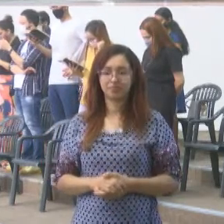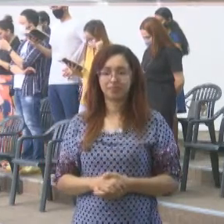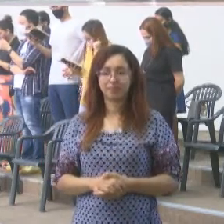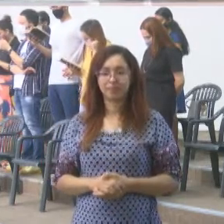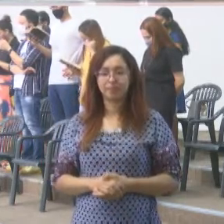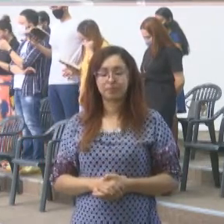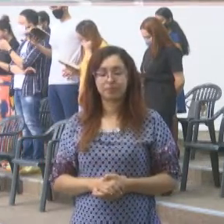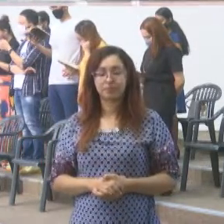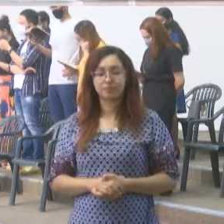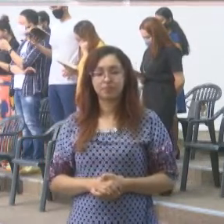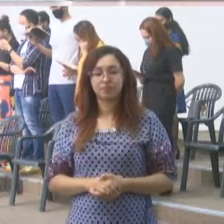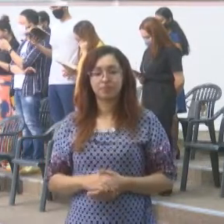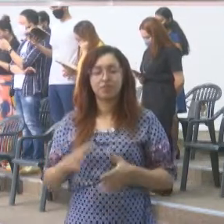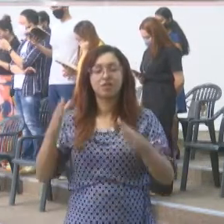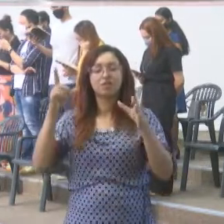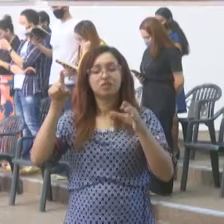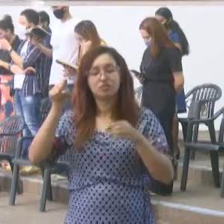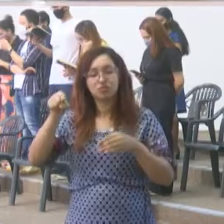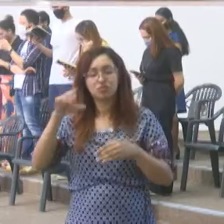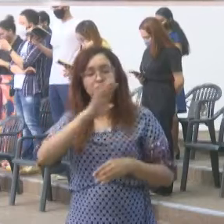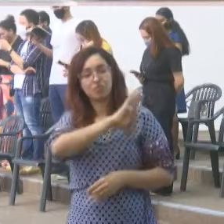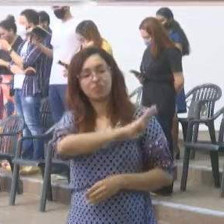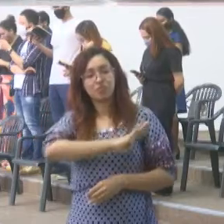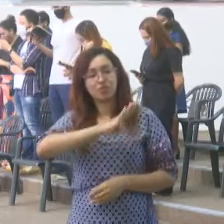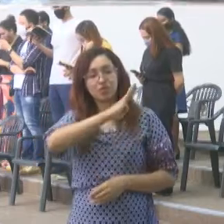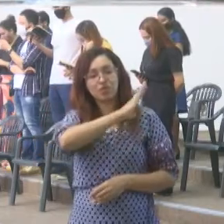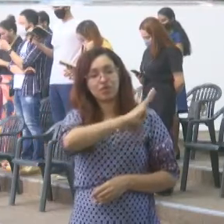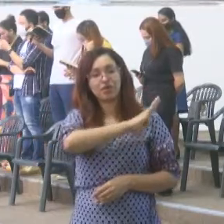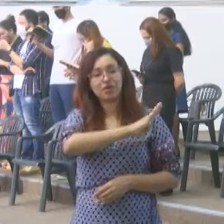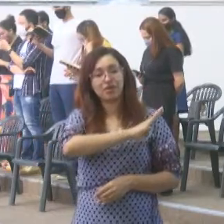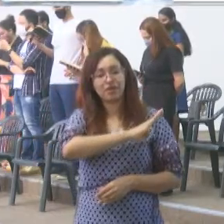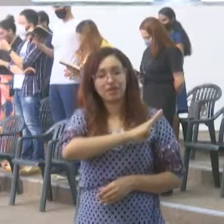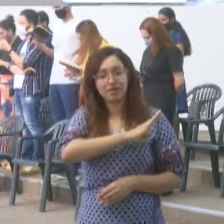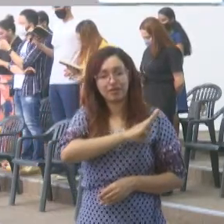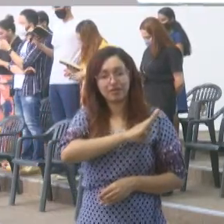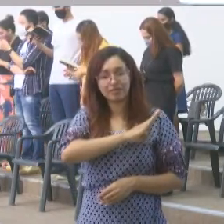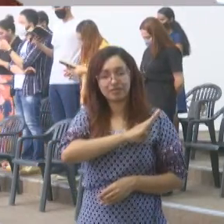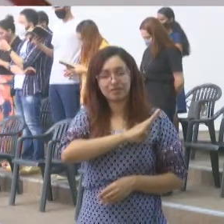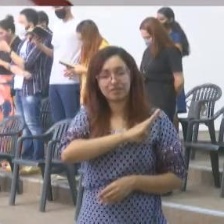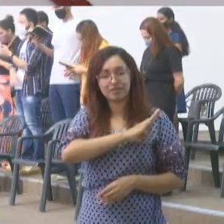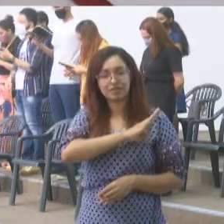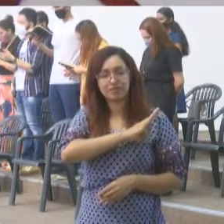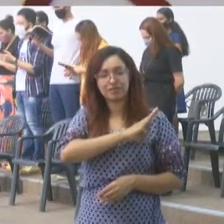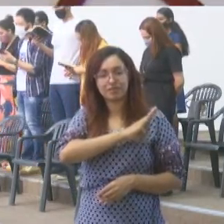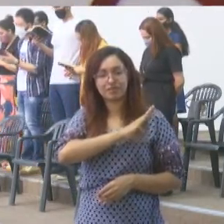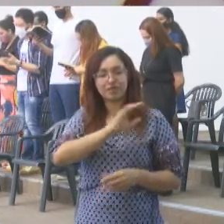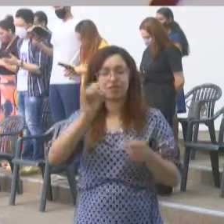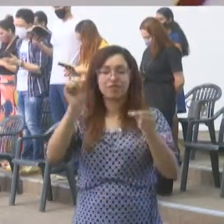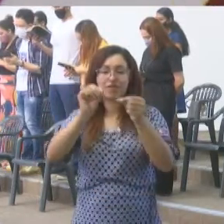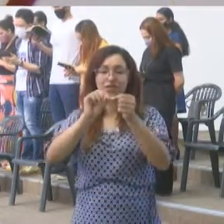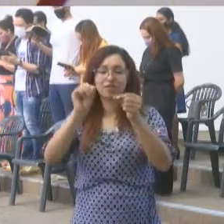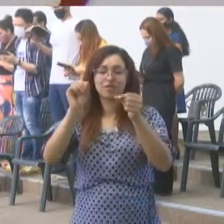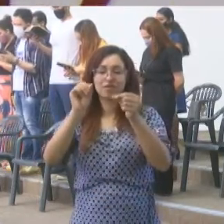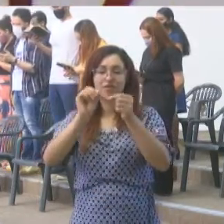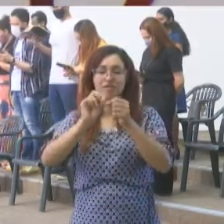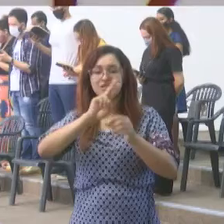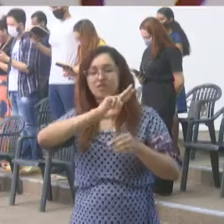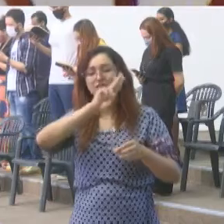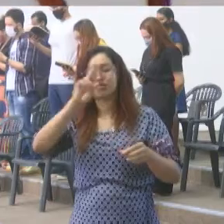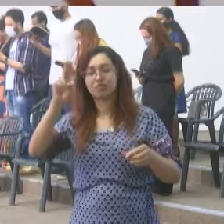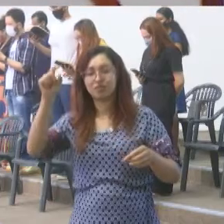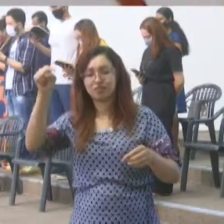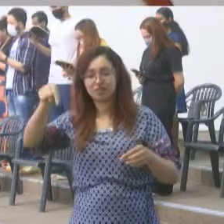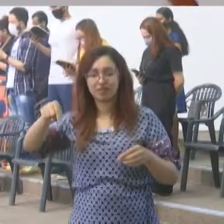de Israel. E tu, Boaz, ate valorosamente em Efrata e faze-te nome afamado em